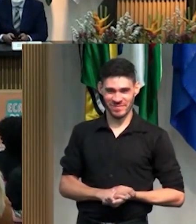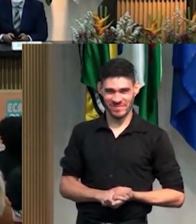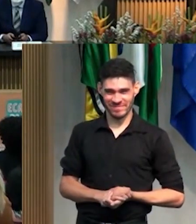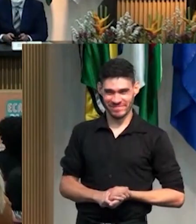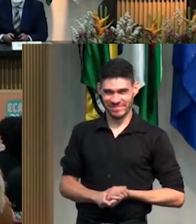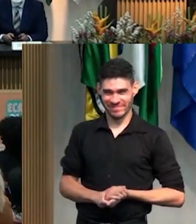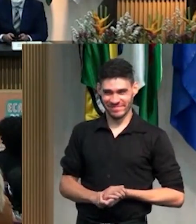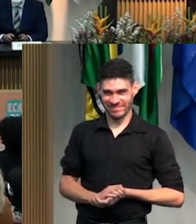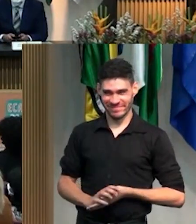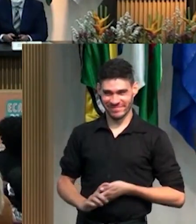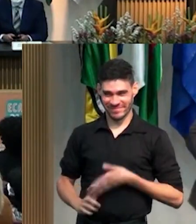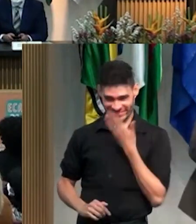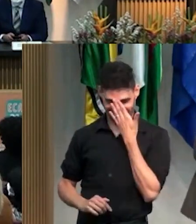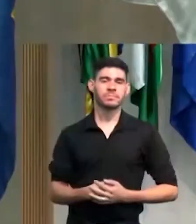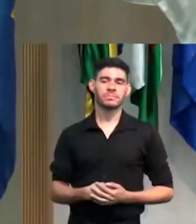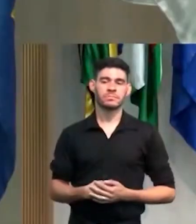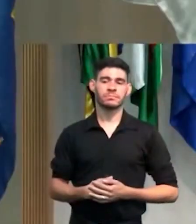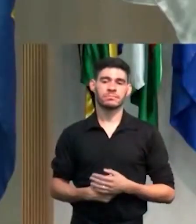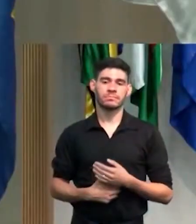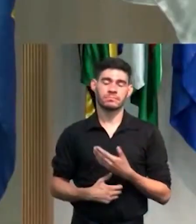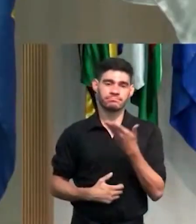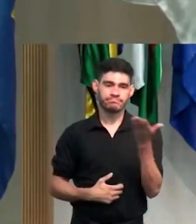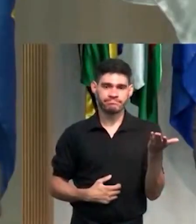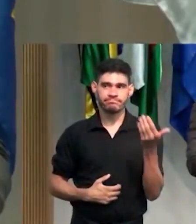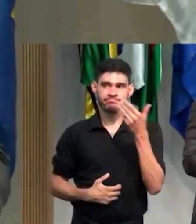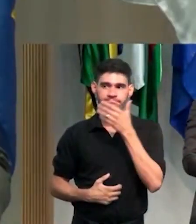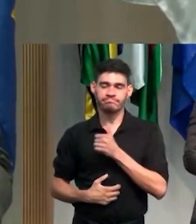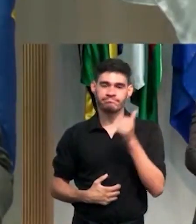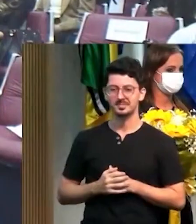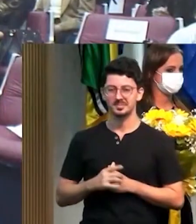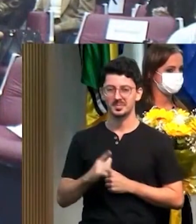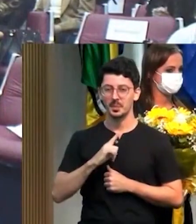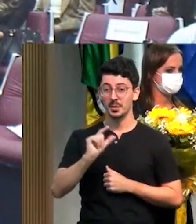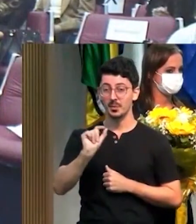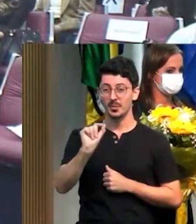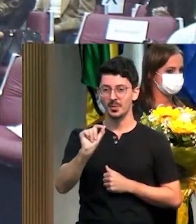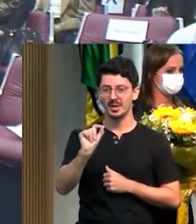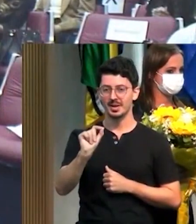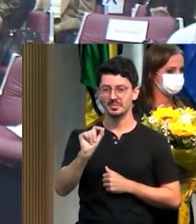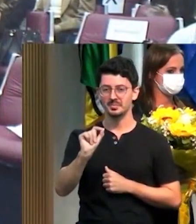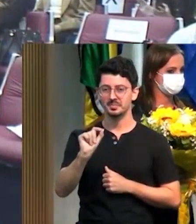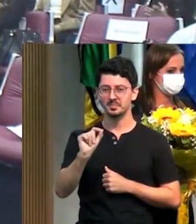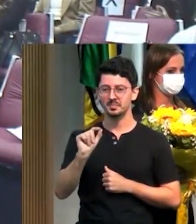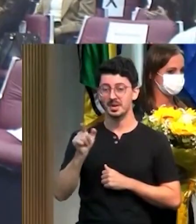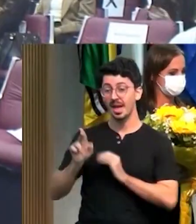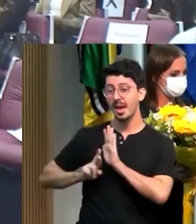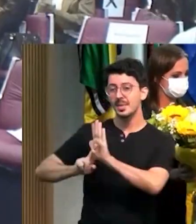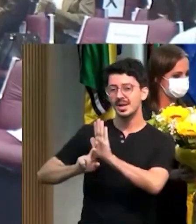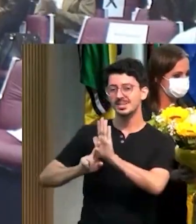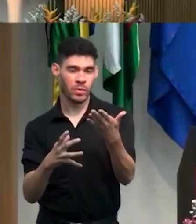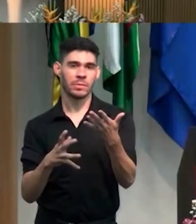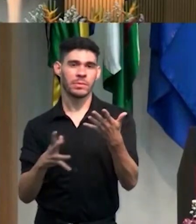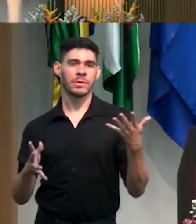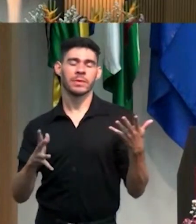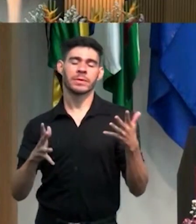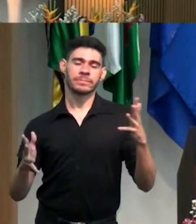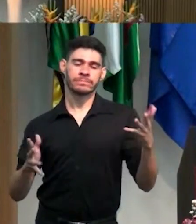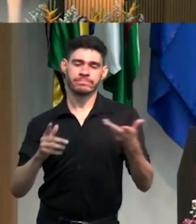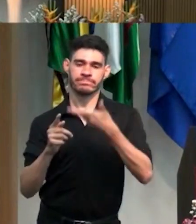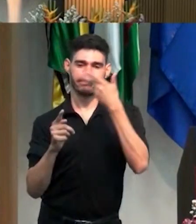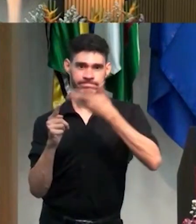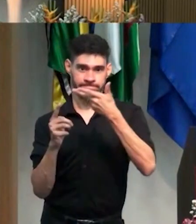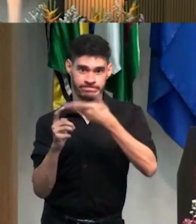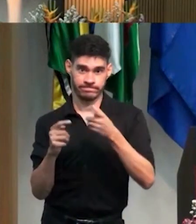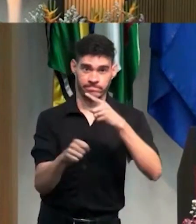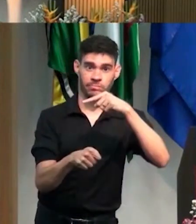parceria com Conselho Federal de Medicina o canal será disponibilizado aos médicos que sentirem a necessidade de denunciar